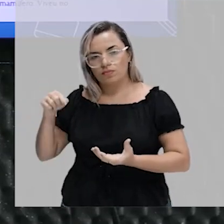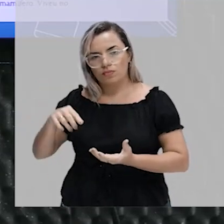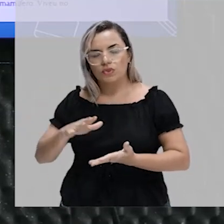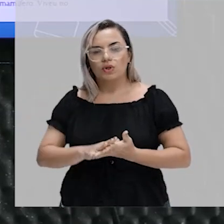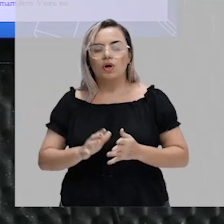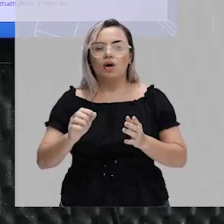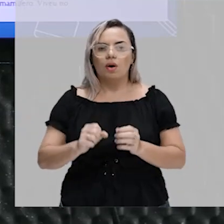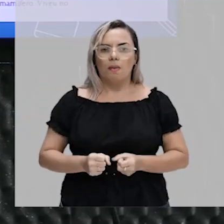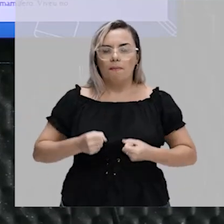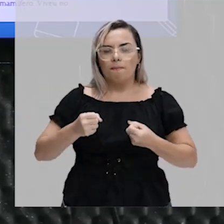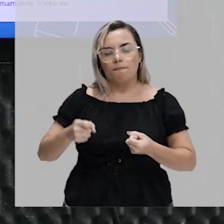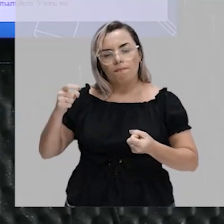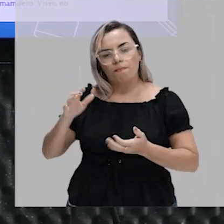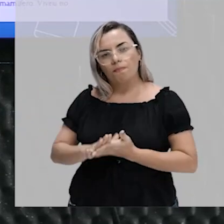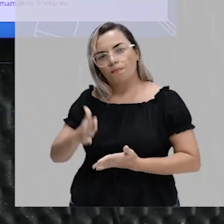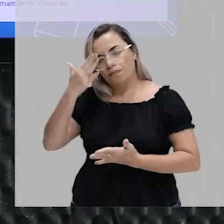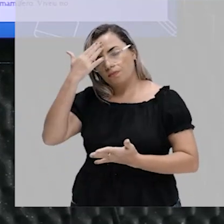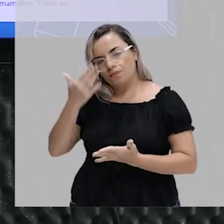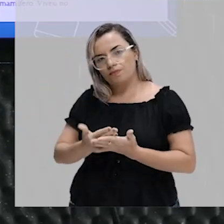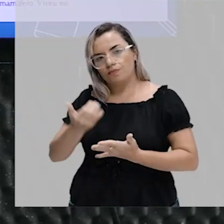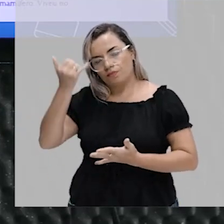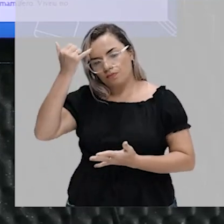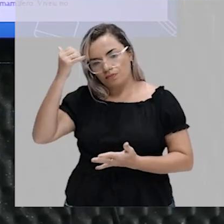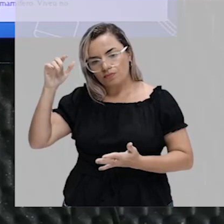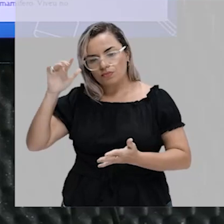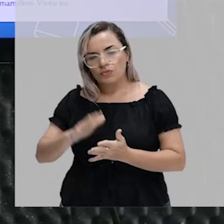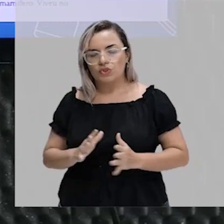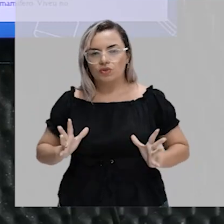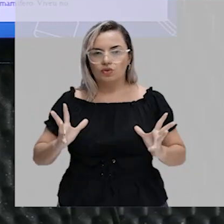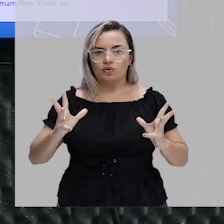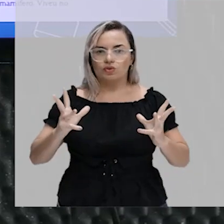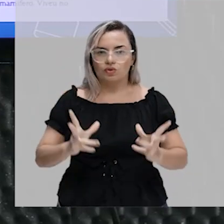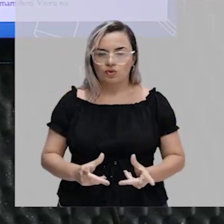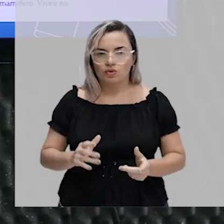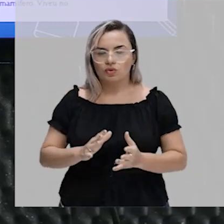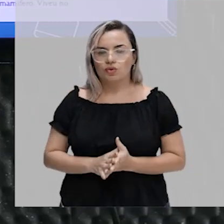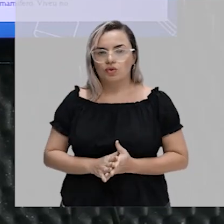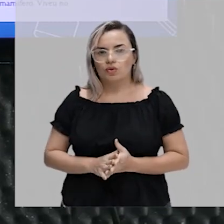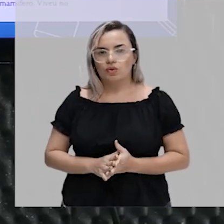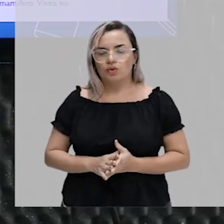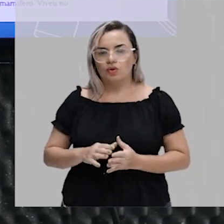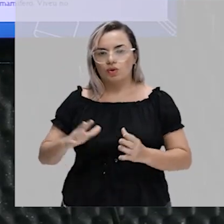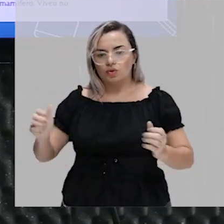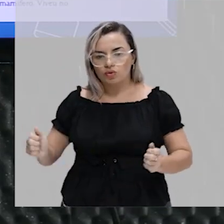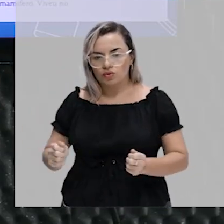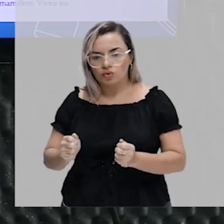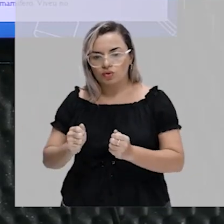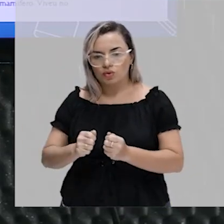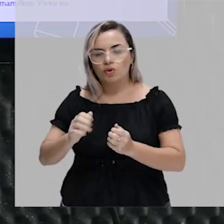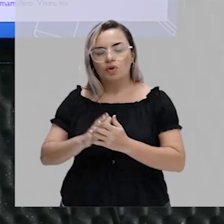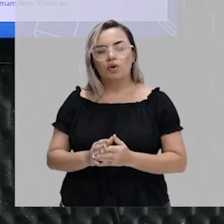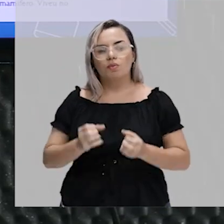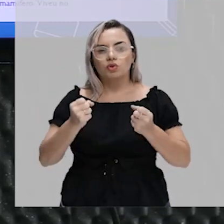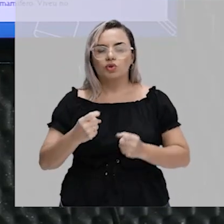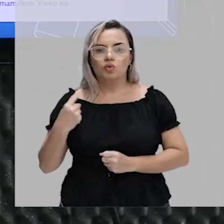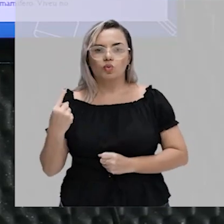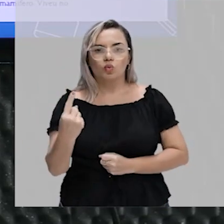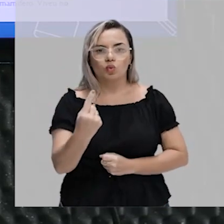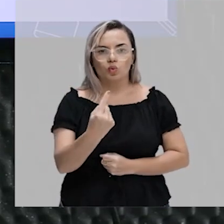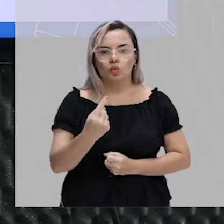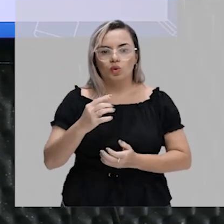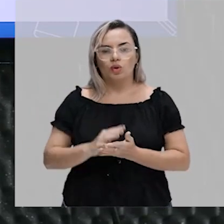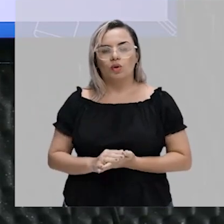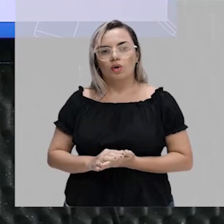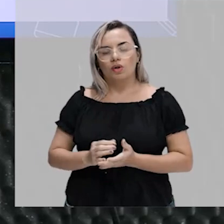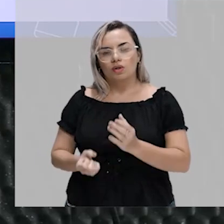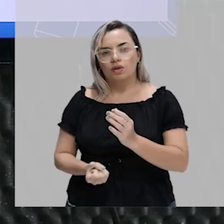a respeito da ideia de que os continentes todos se encaixam, tá? De que todos eram o mesmo continente, formando